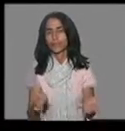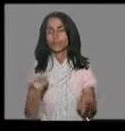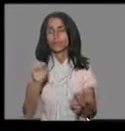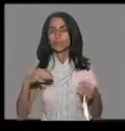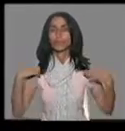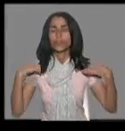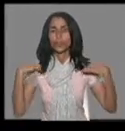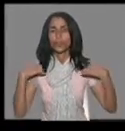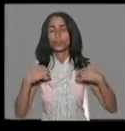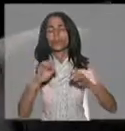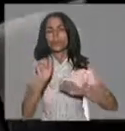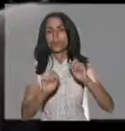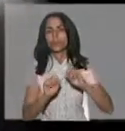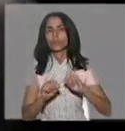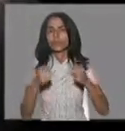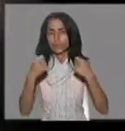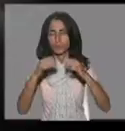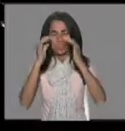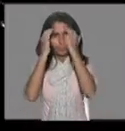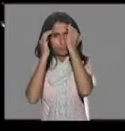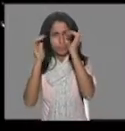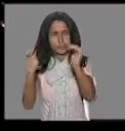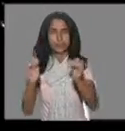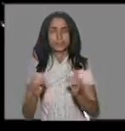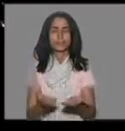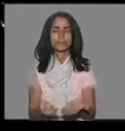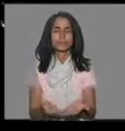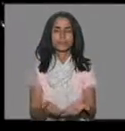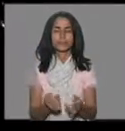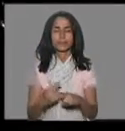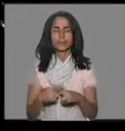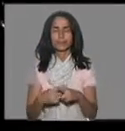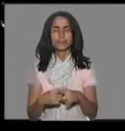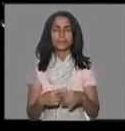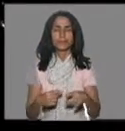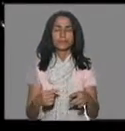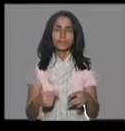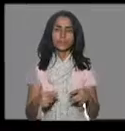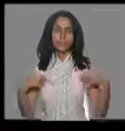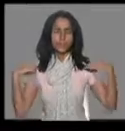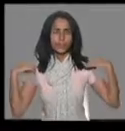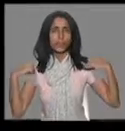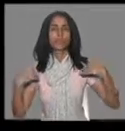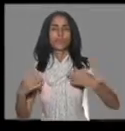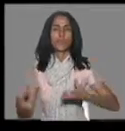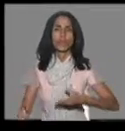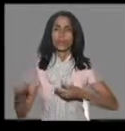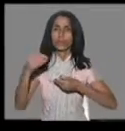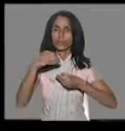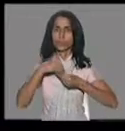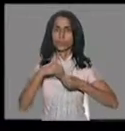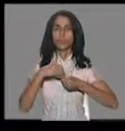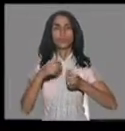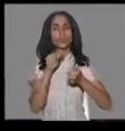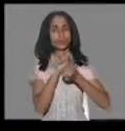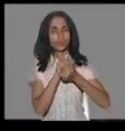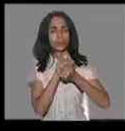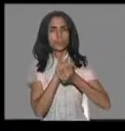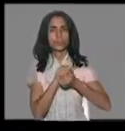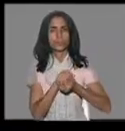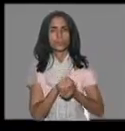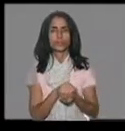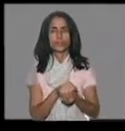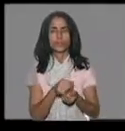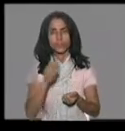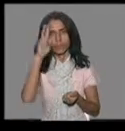vestindo pra você ter respeito por aquilo novamente porque quando a gente tivesse alguma coisa a gente carrega com a gente aquela história